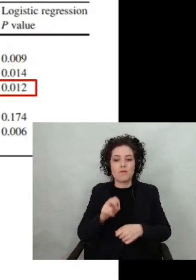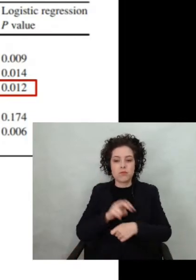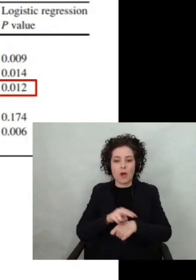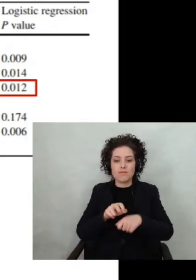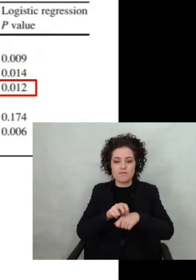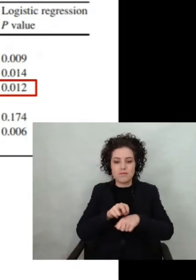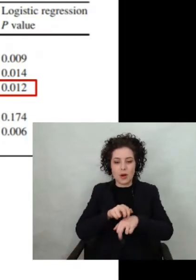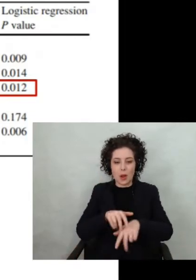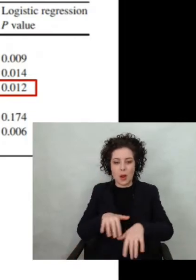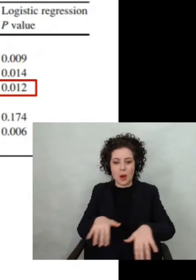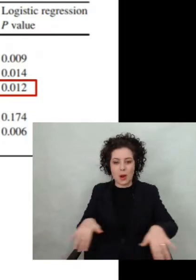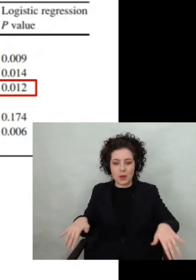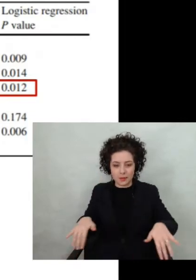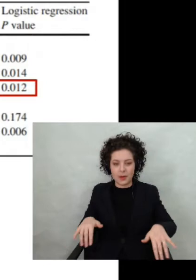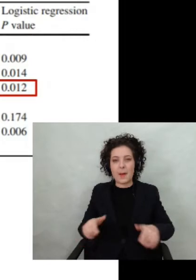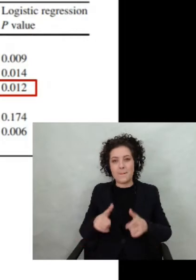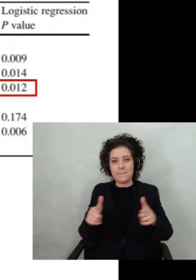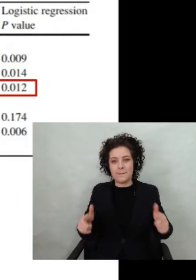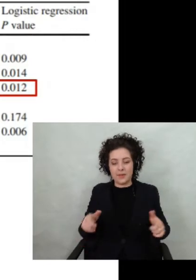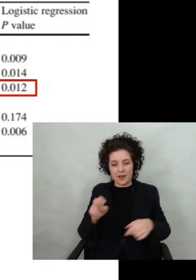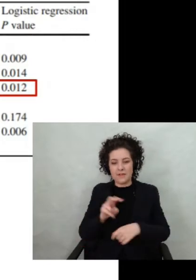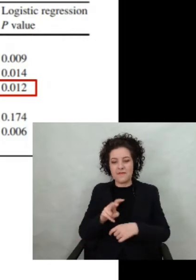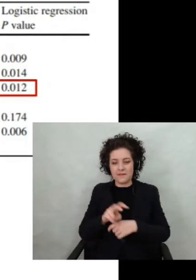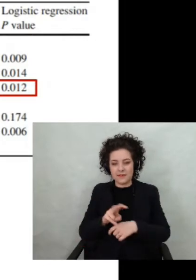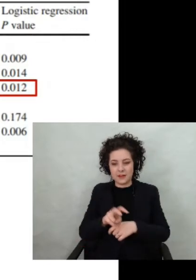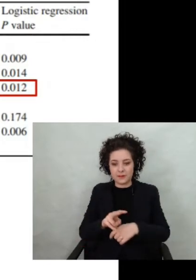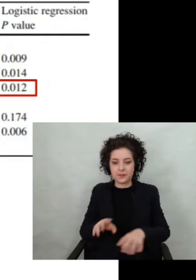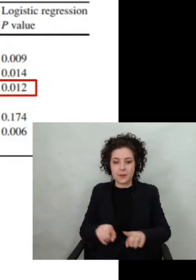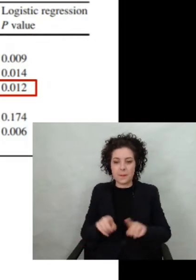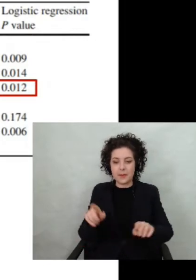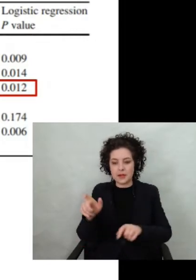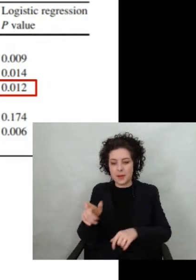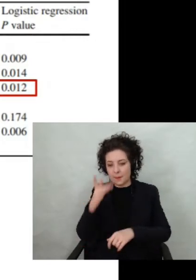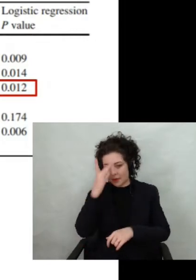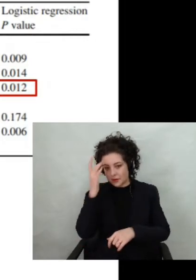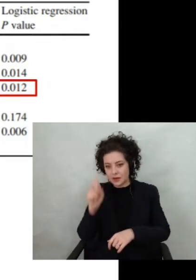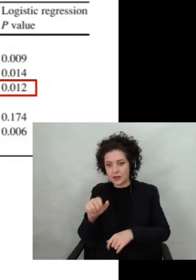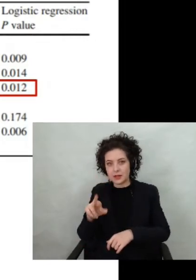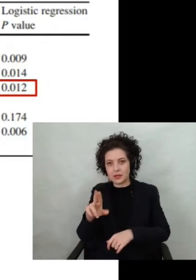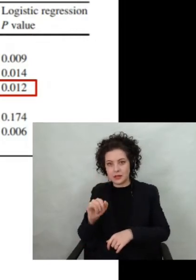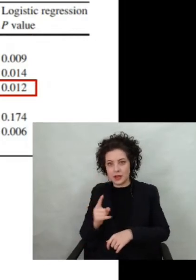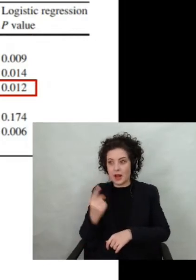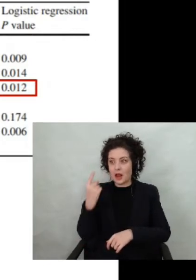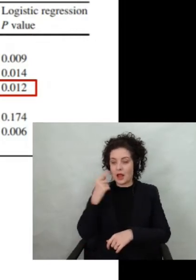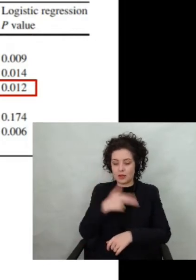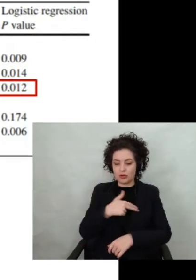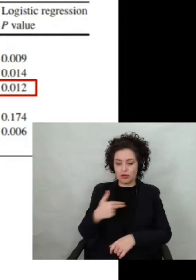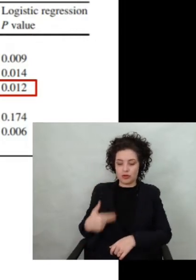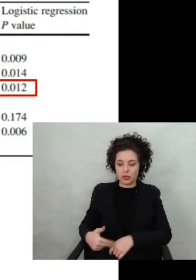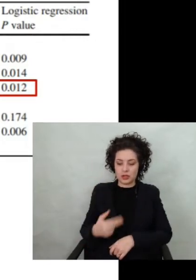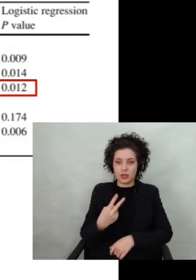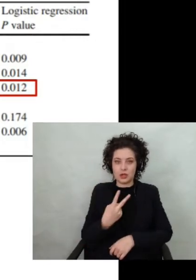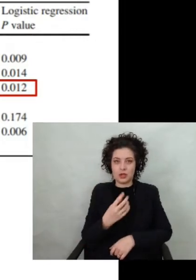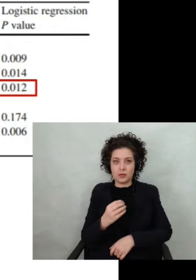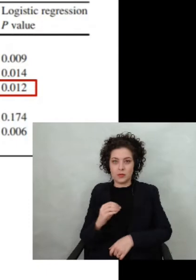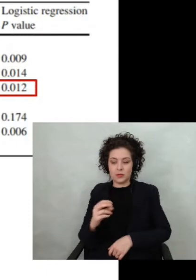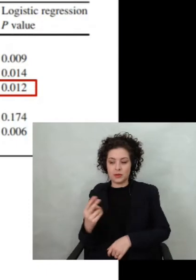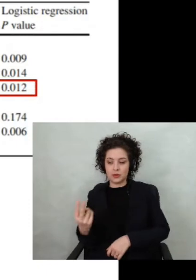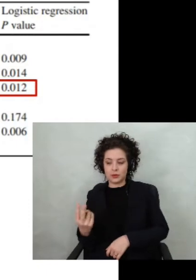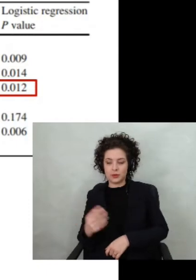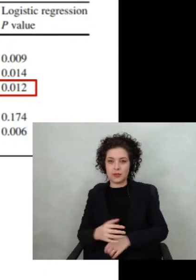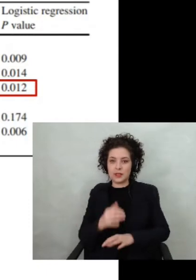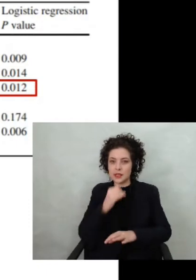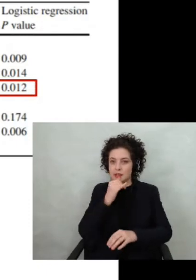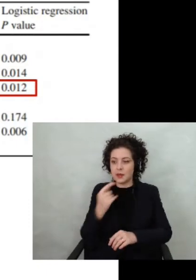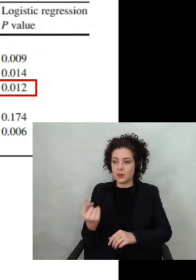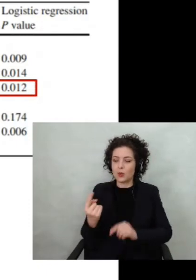com SARS-CoV-2, mas com indivíduos com SARS na epidemia da China, em 2002, e um dos fatores